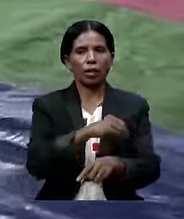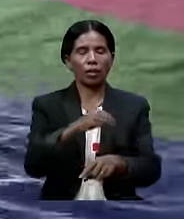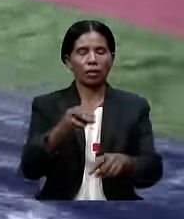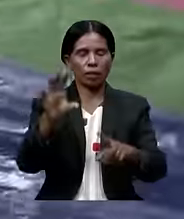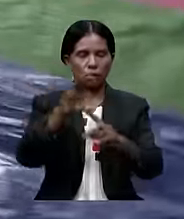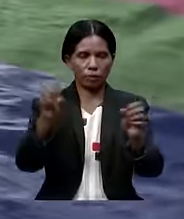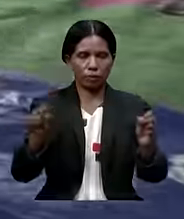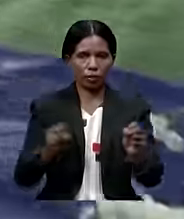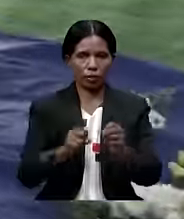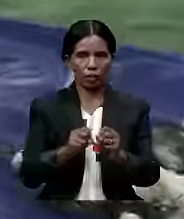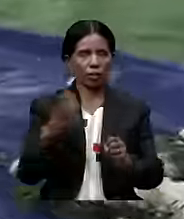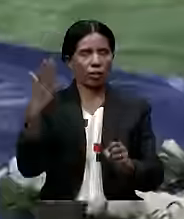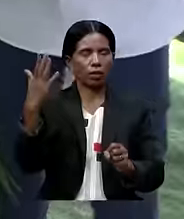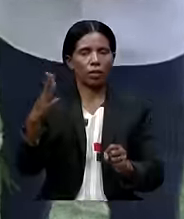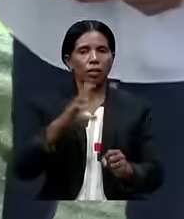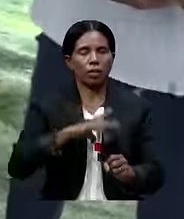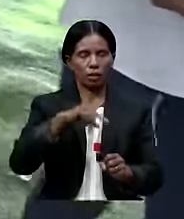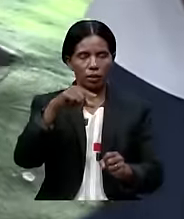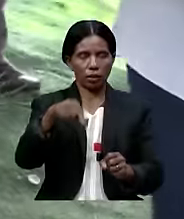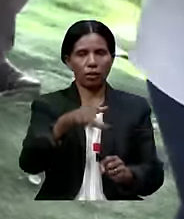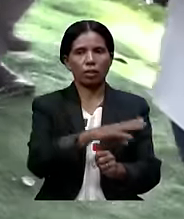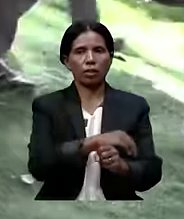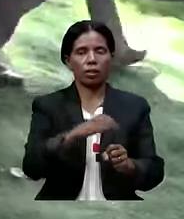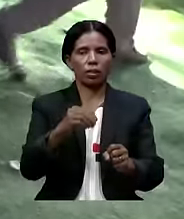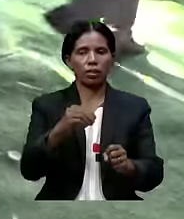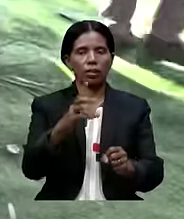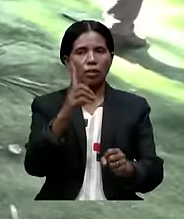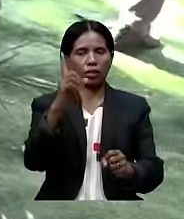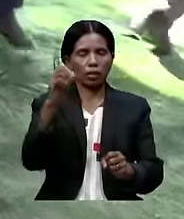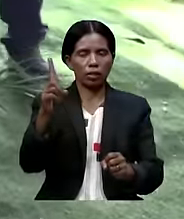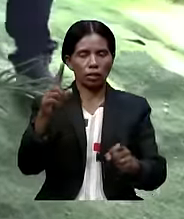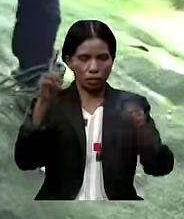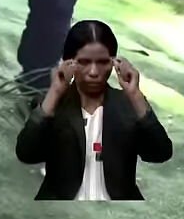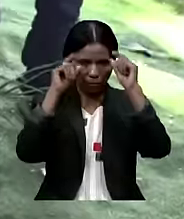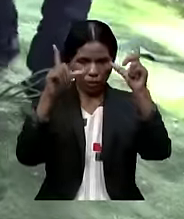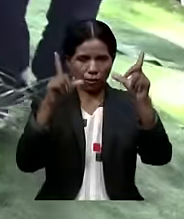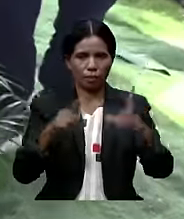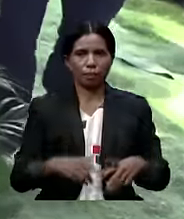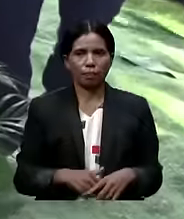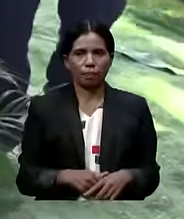Tingkat 2 Kabupaten Liguiçá, no Kepala Dinas Pertanian Tingkat 1 Timor-Timur.